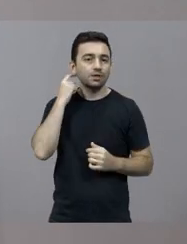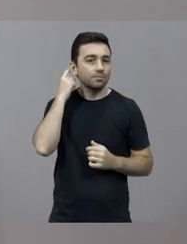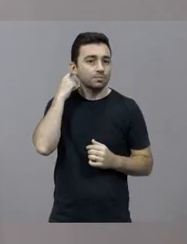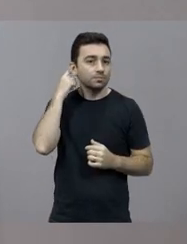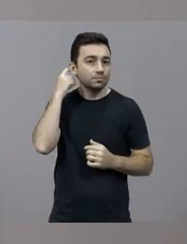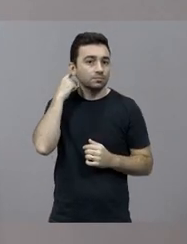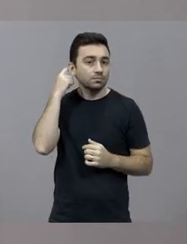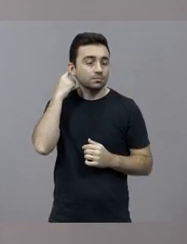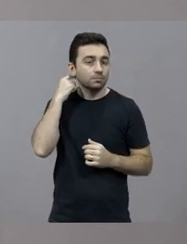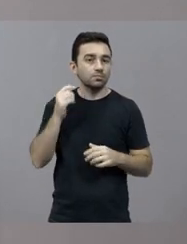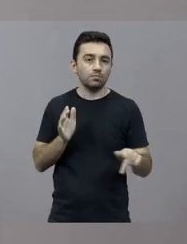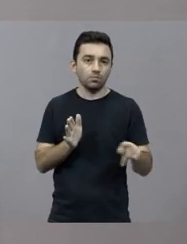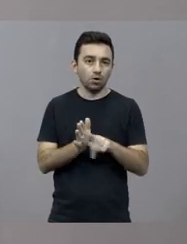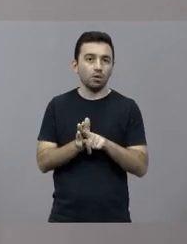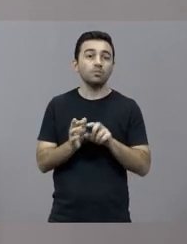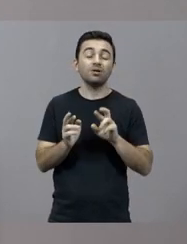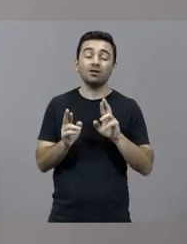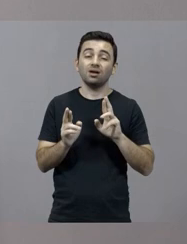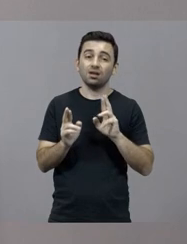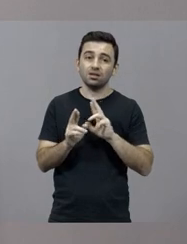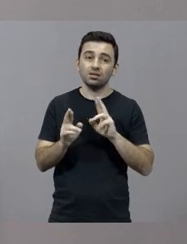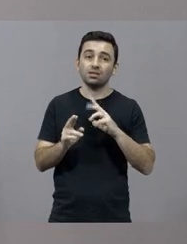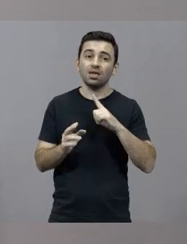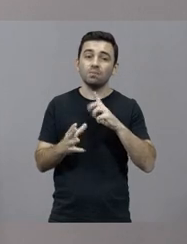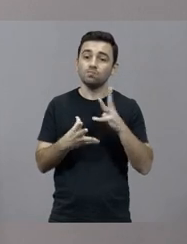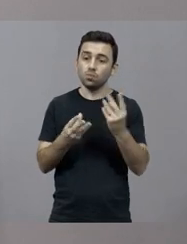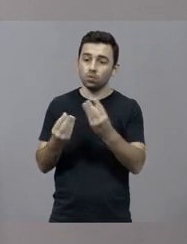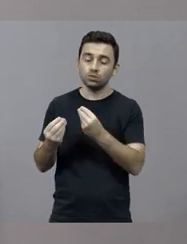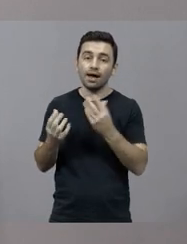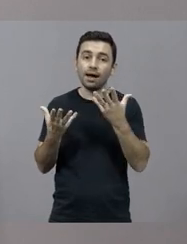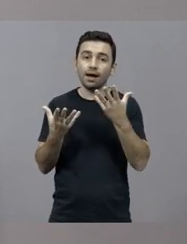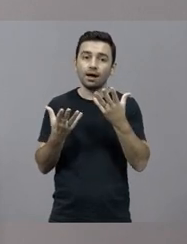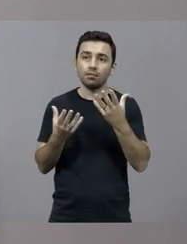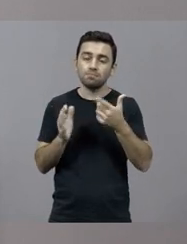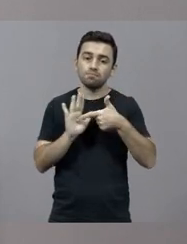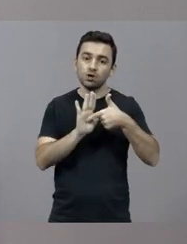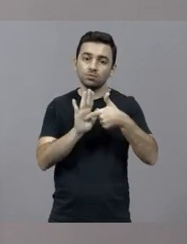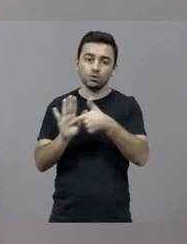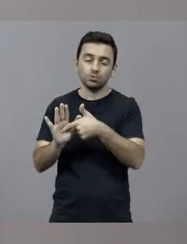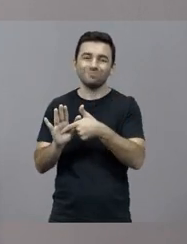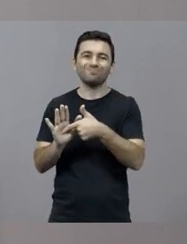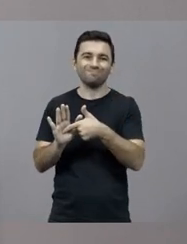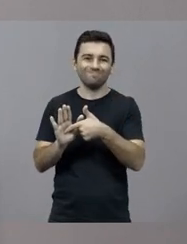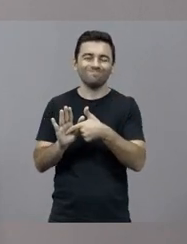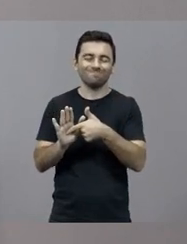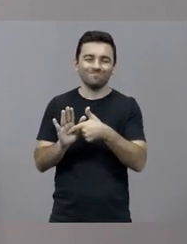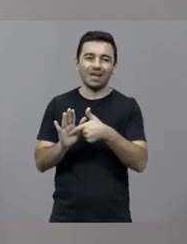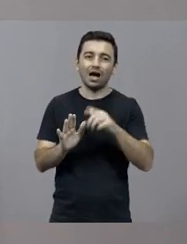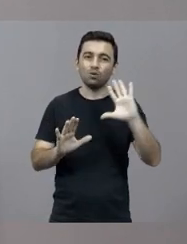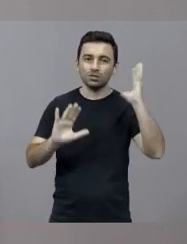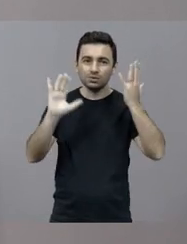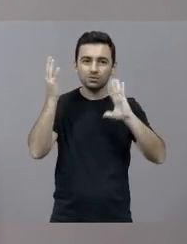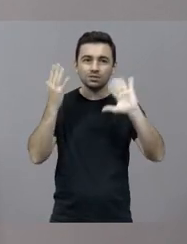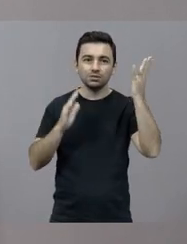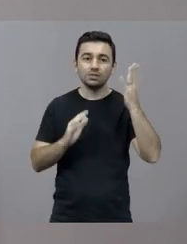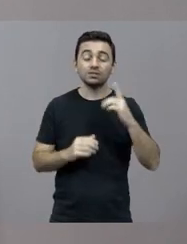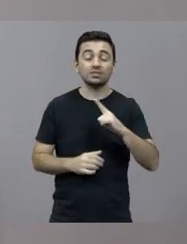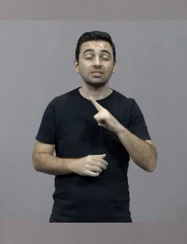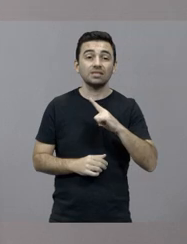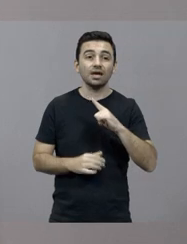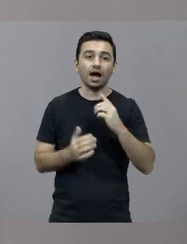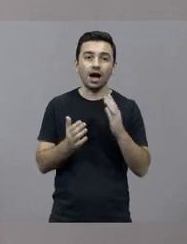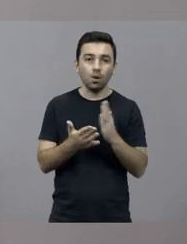pela relação do número de casos confirmados com o seu número de habitantes. Nós temos casos aqui em que chega a ter